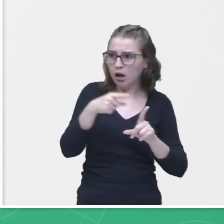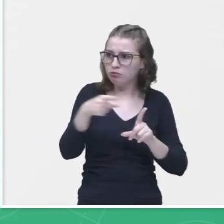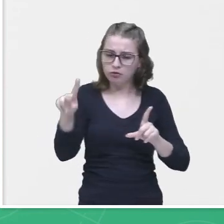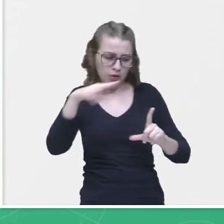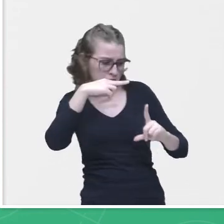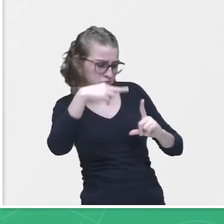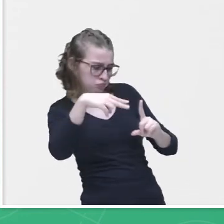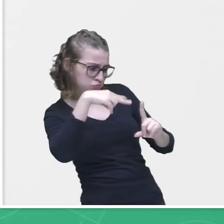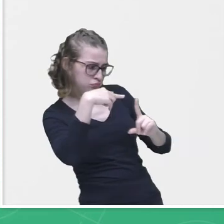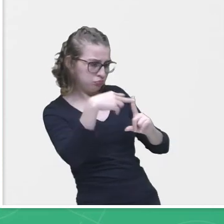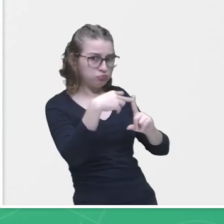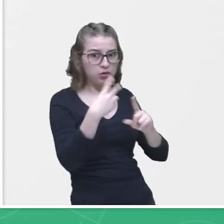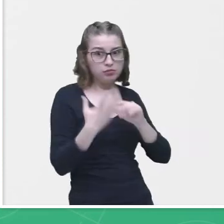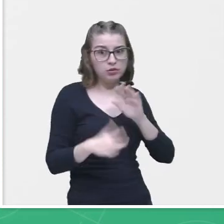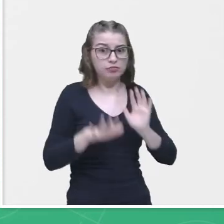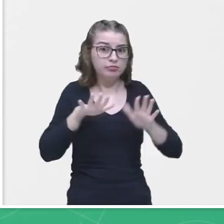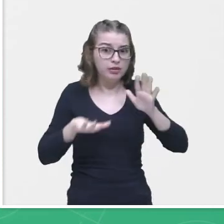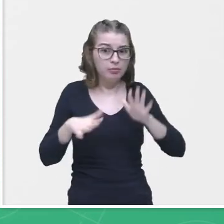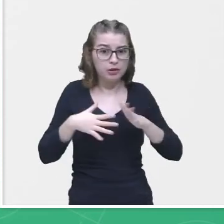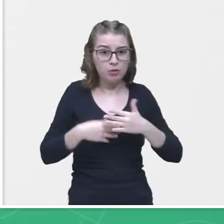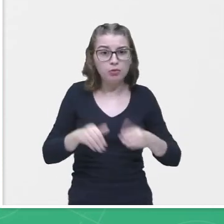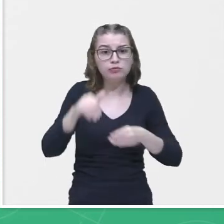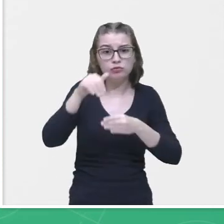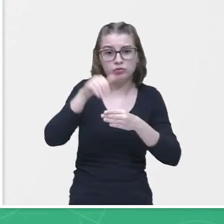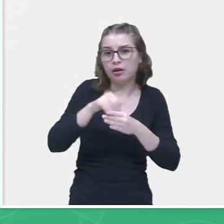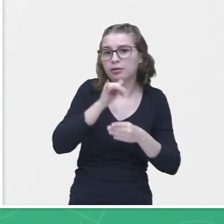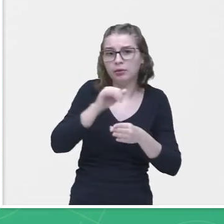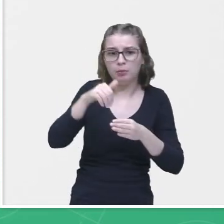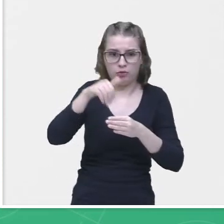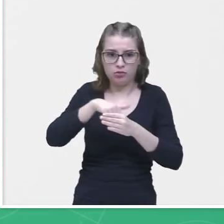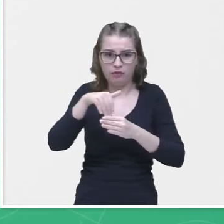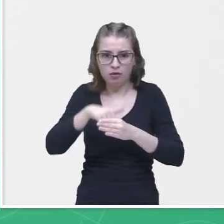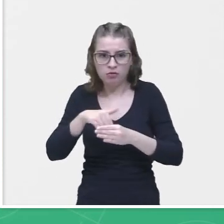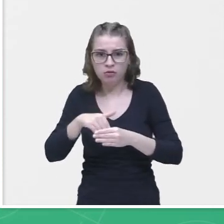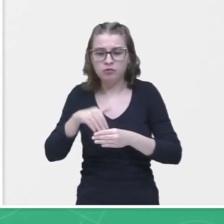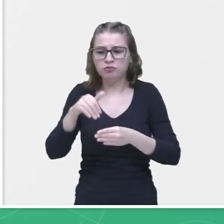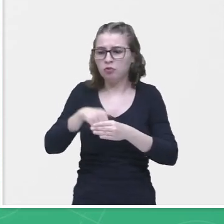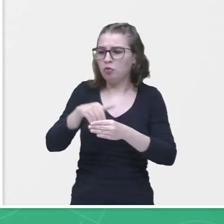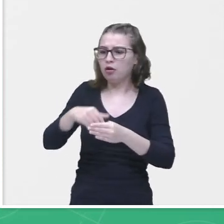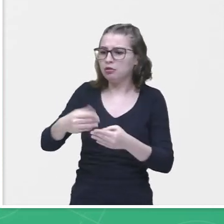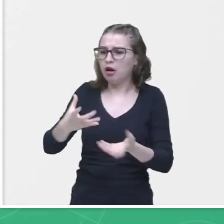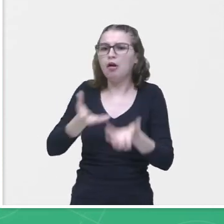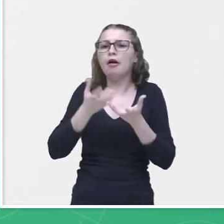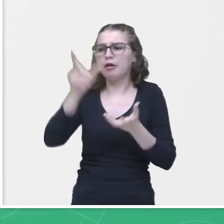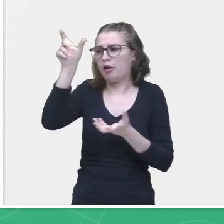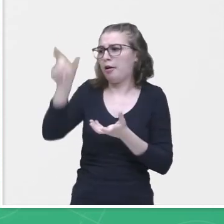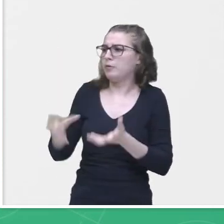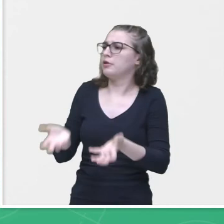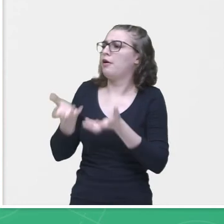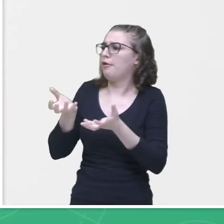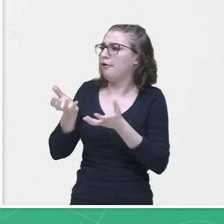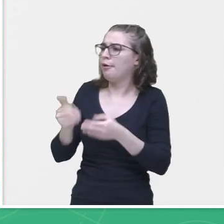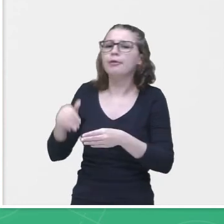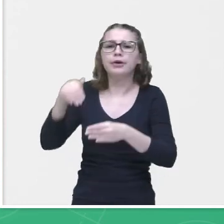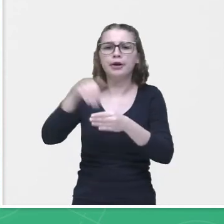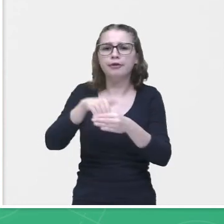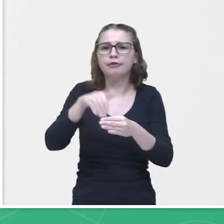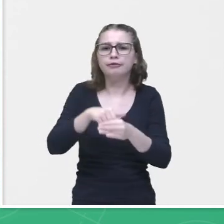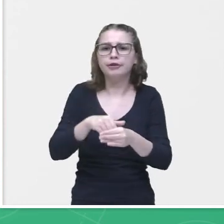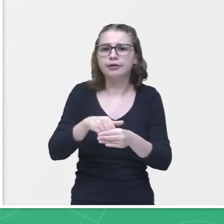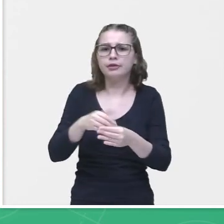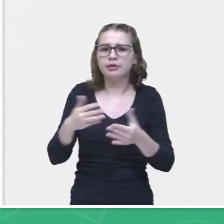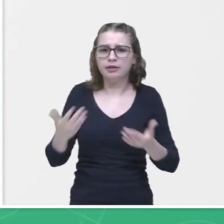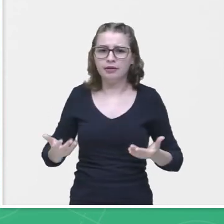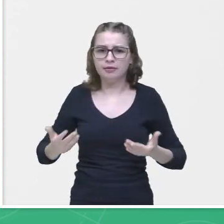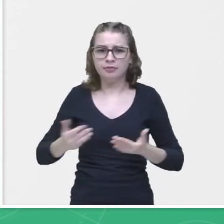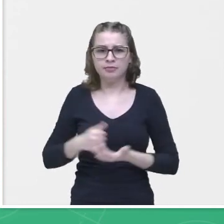quem quiser, sem constrangimento. Eu tenho o direito, não é isso, de votar e ser votado, na verdade. O direito